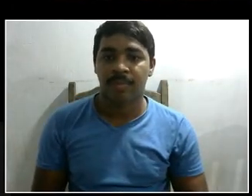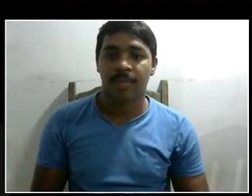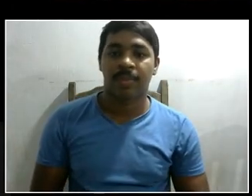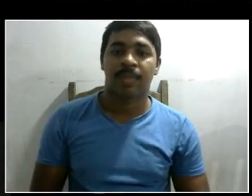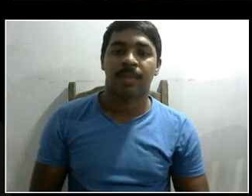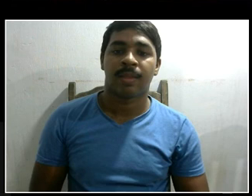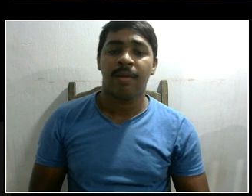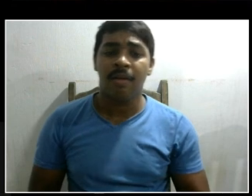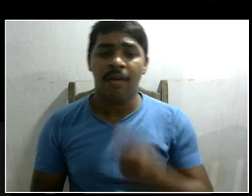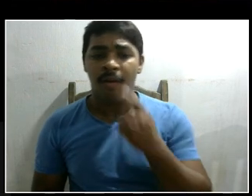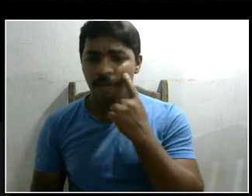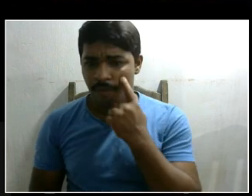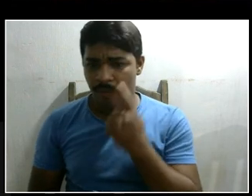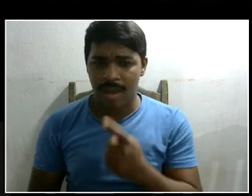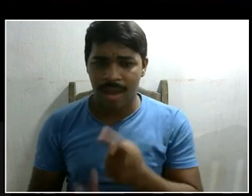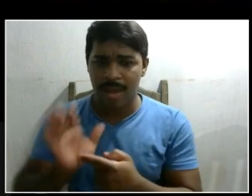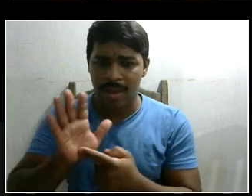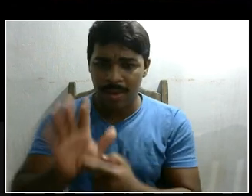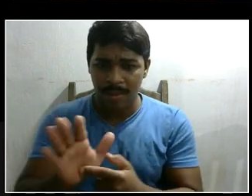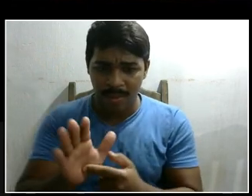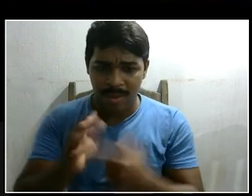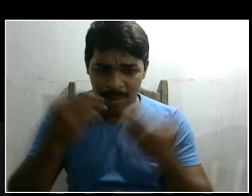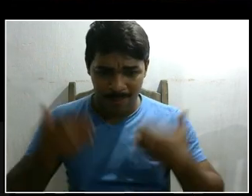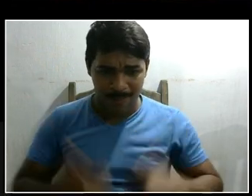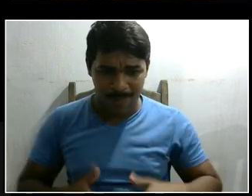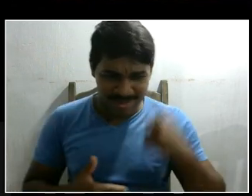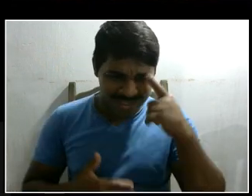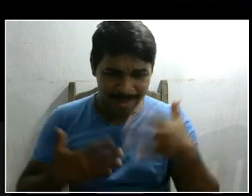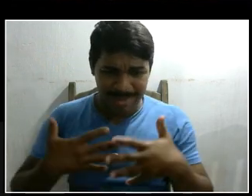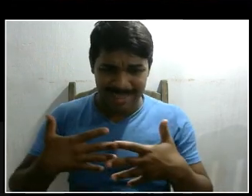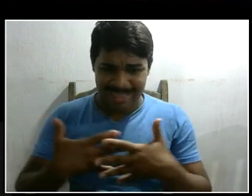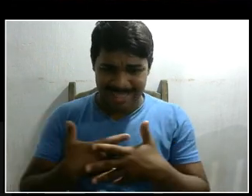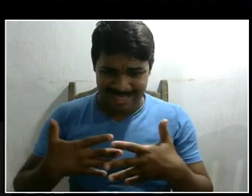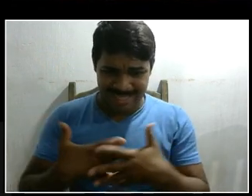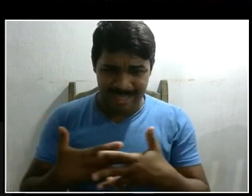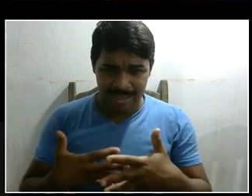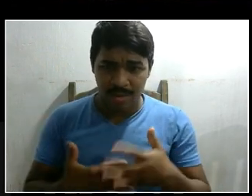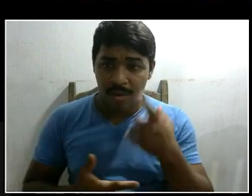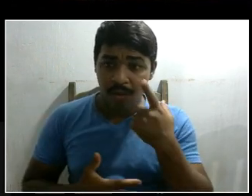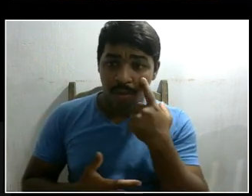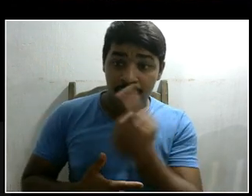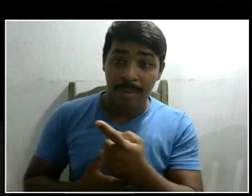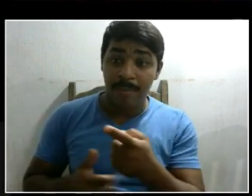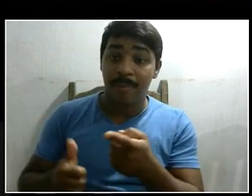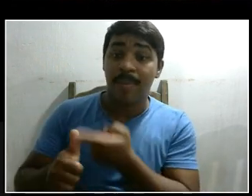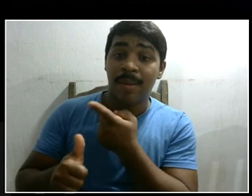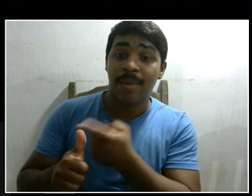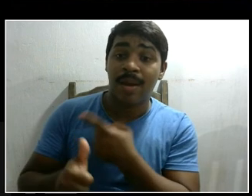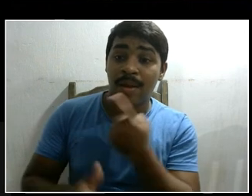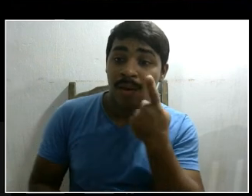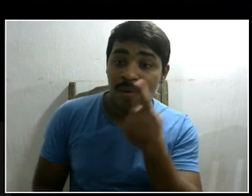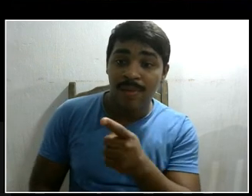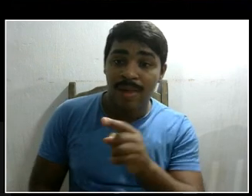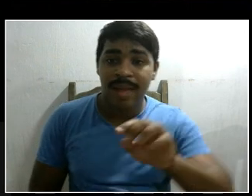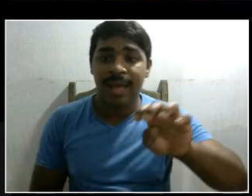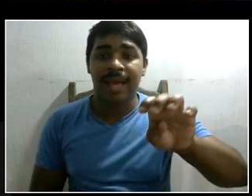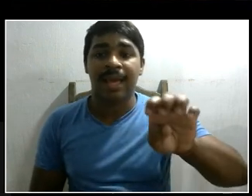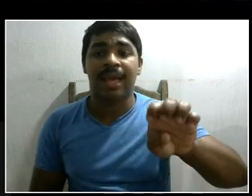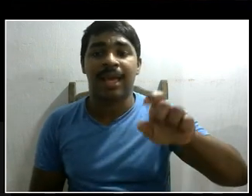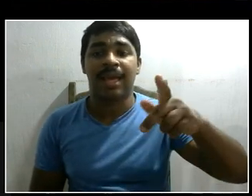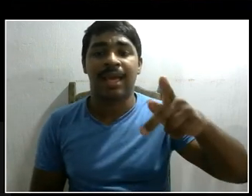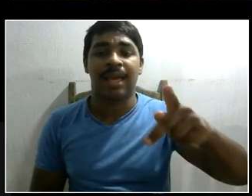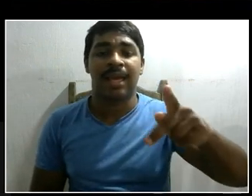esses 4 tipos de tecido que a gente acabou de ver. Então, nós temos o tecido epitelial, né? que ele é um tecido de revestimento